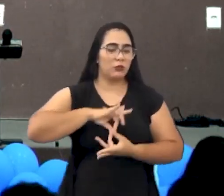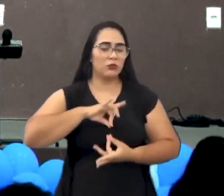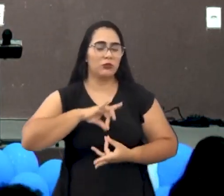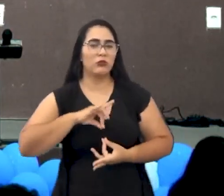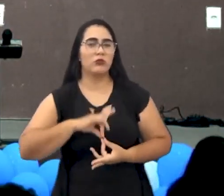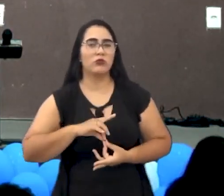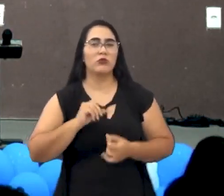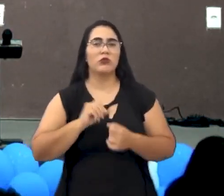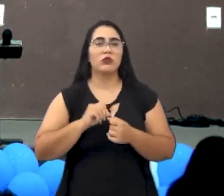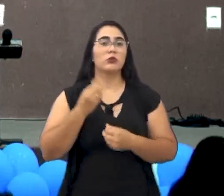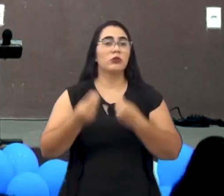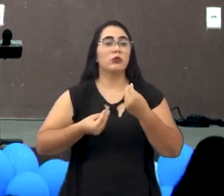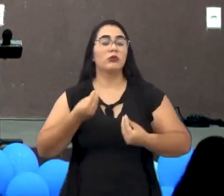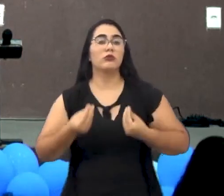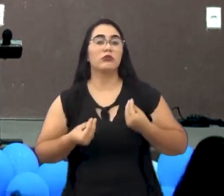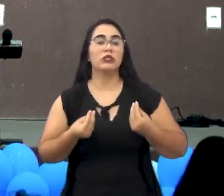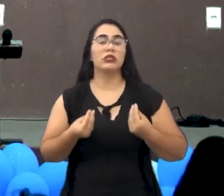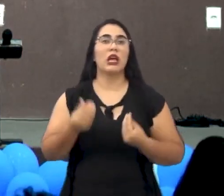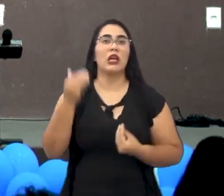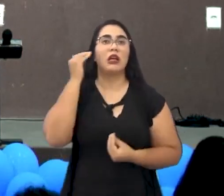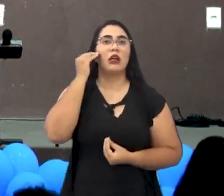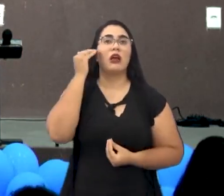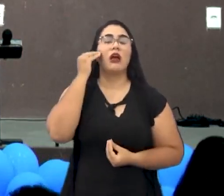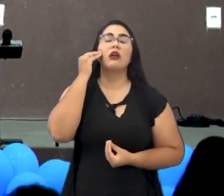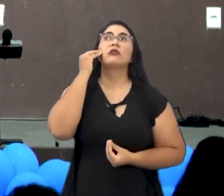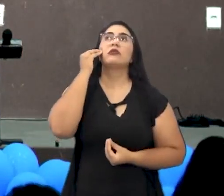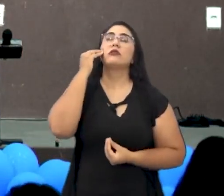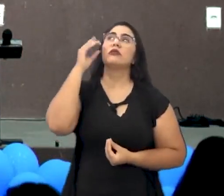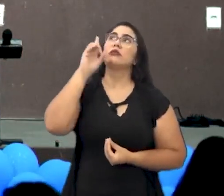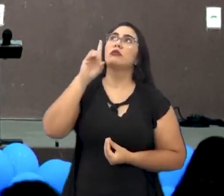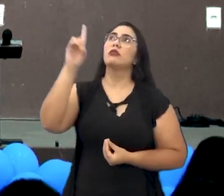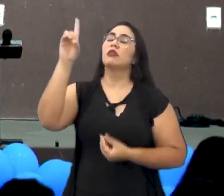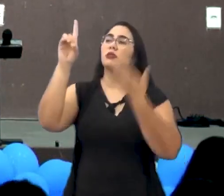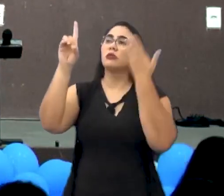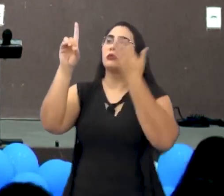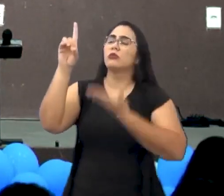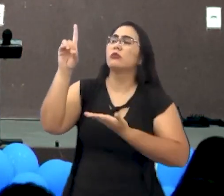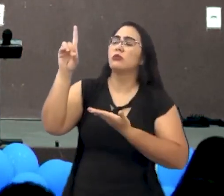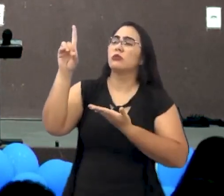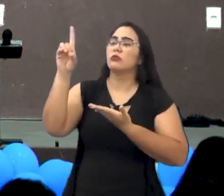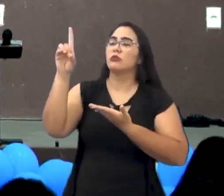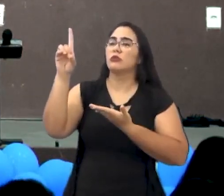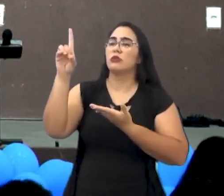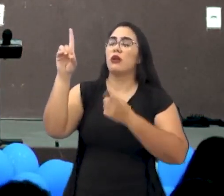faz quando enxerga Deus,